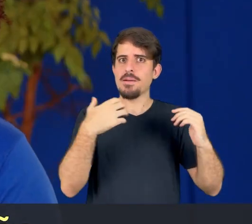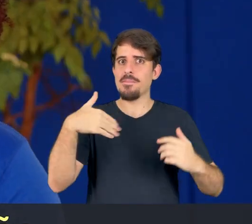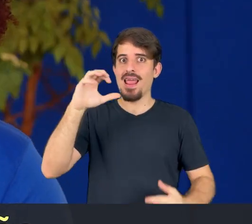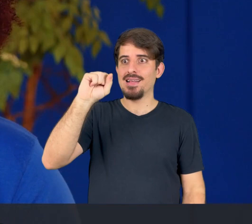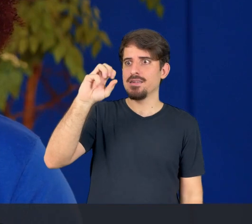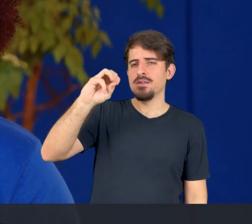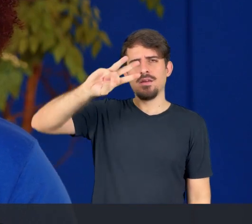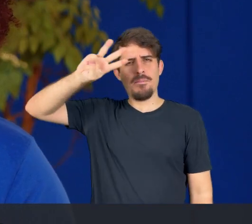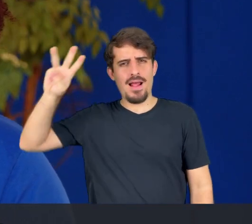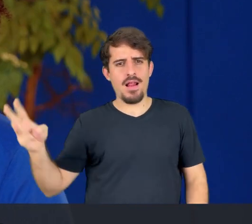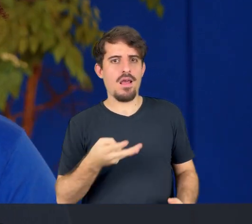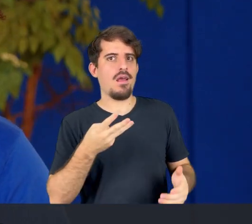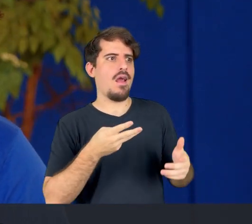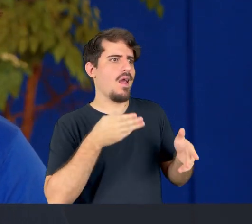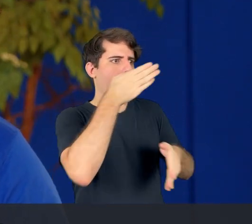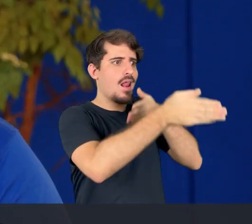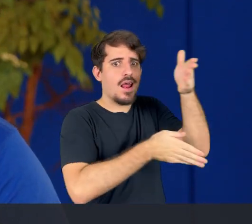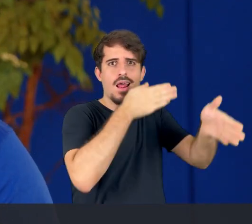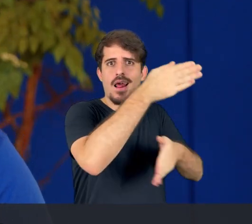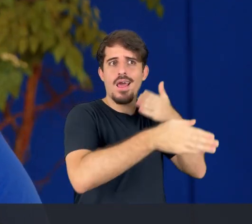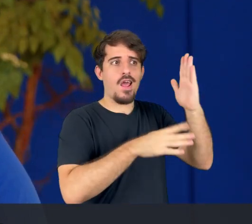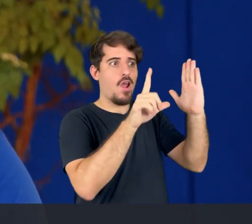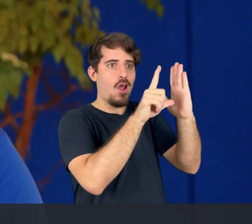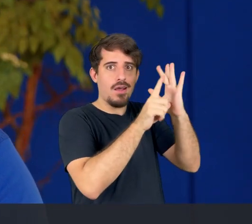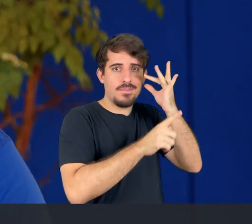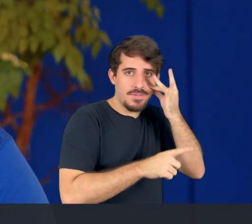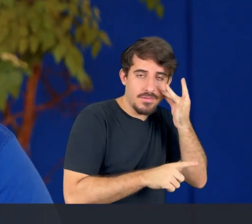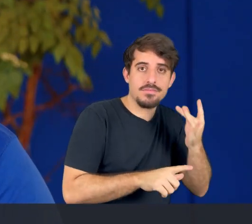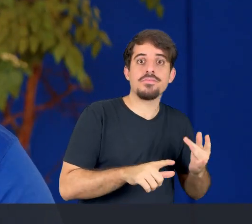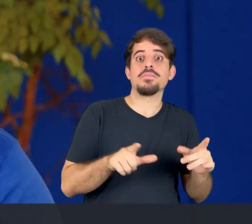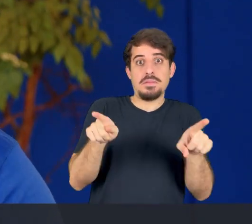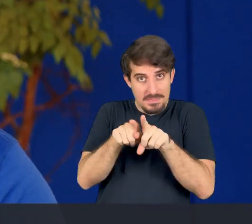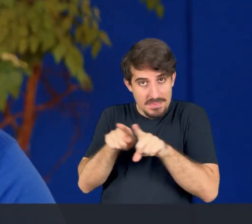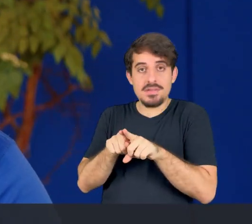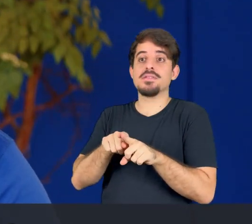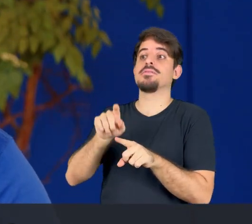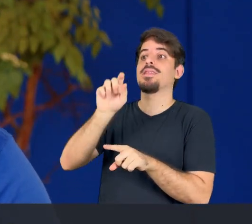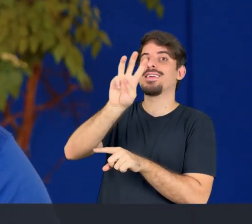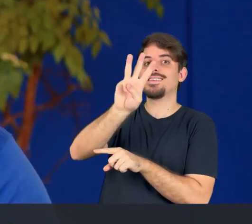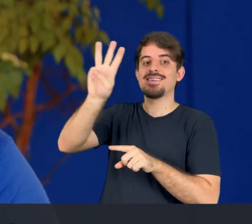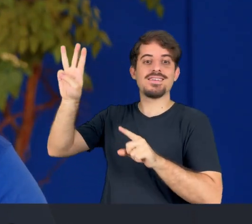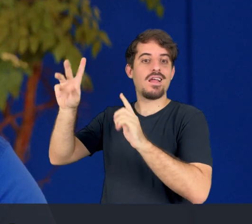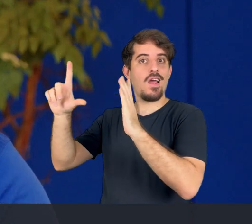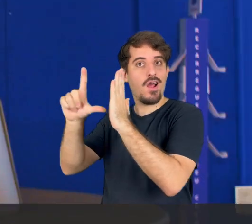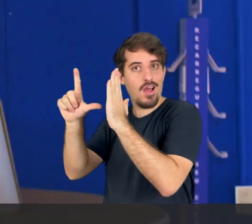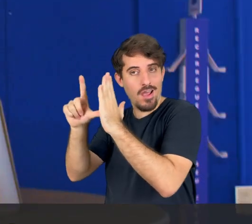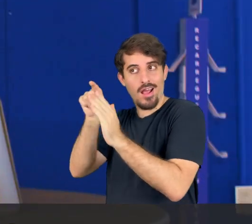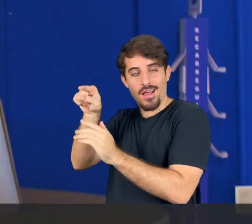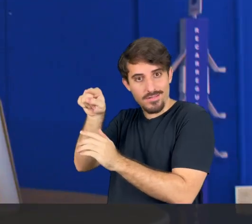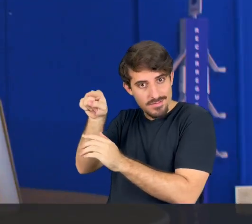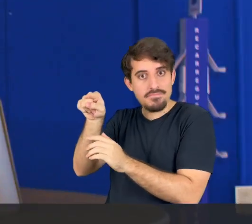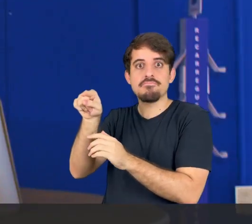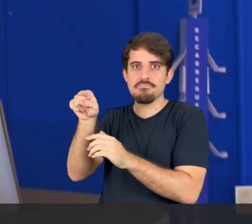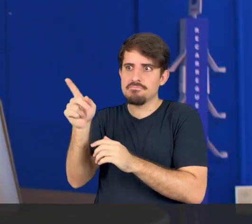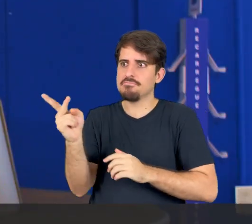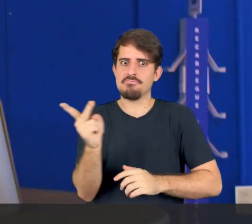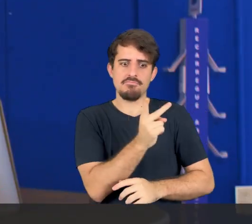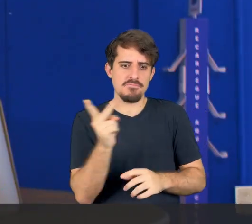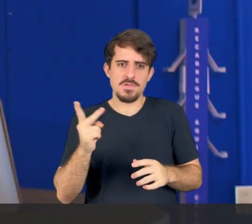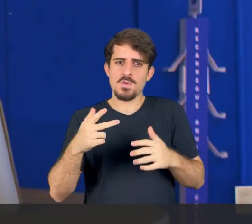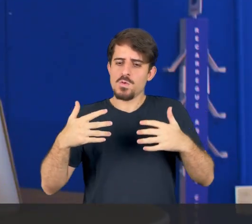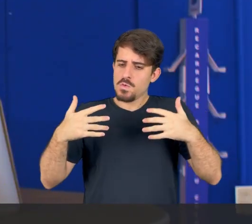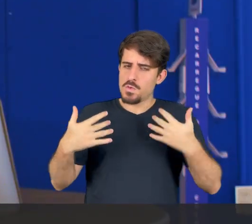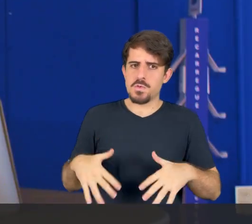Casas Bahia são mais de 80 milhões de pessoas passando diariamente nas nossas lojas